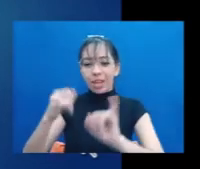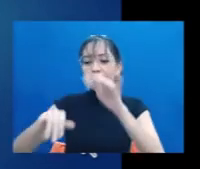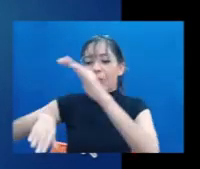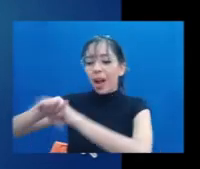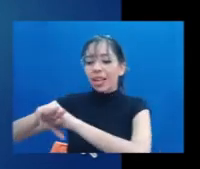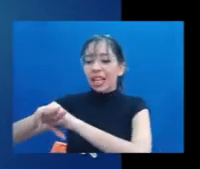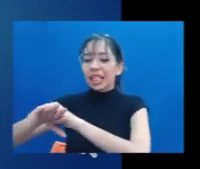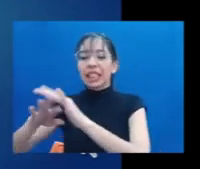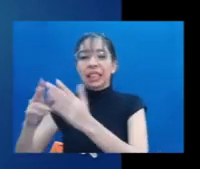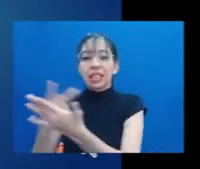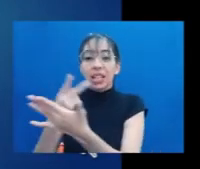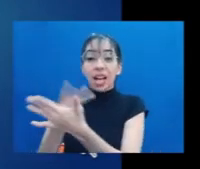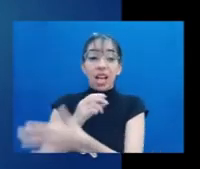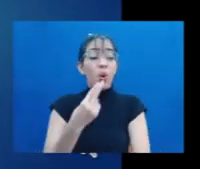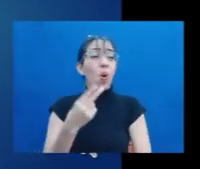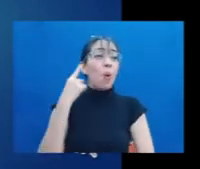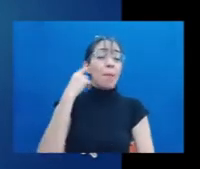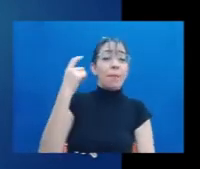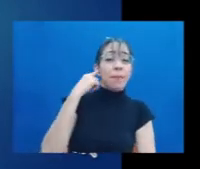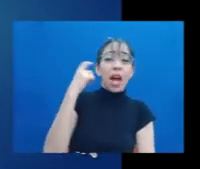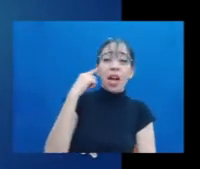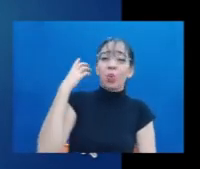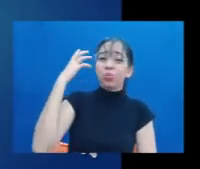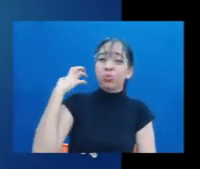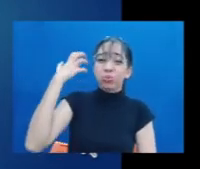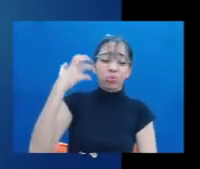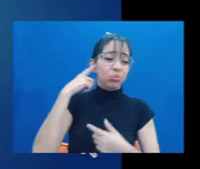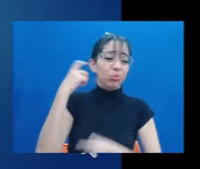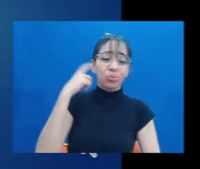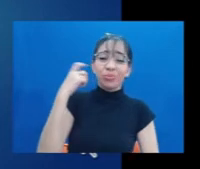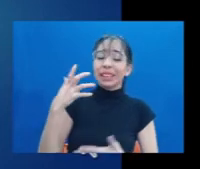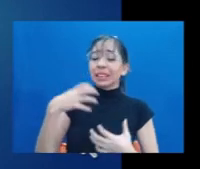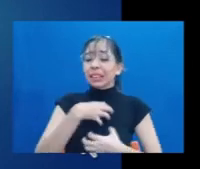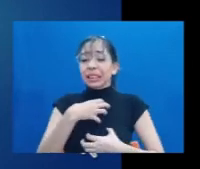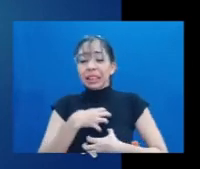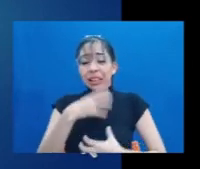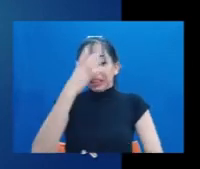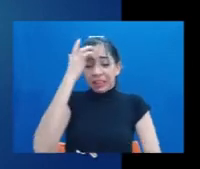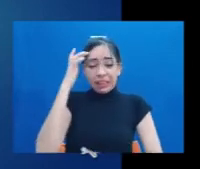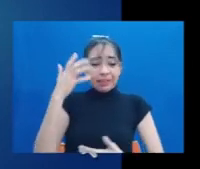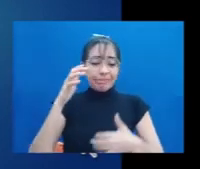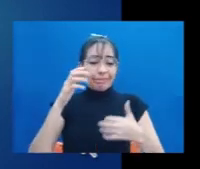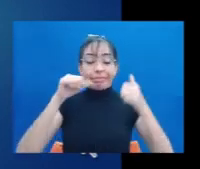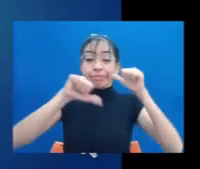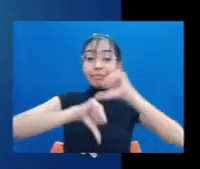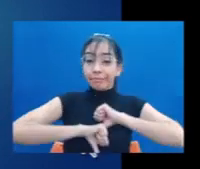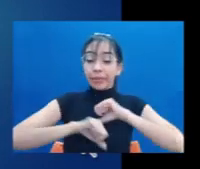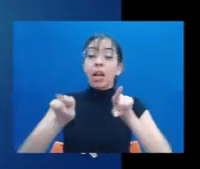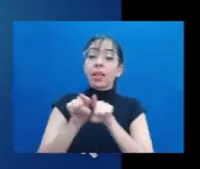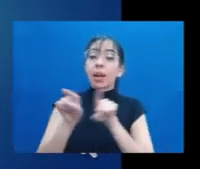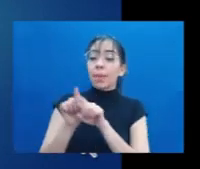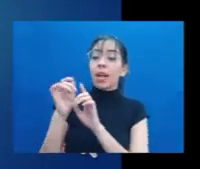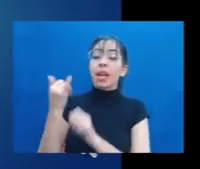de produtos químicos inadequados. Excesso de ruído, a pessoa trabalha o tempo inteiro ali com muito ruído. Instalação